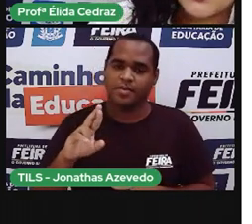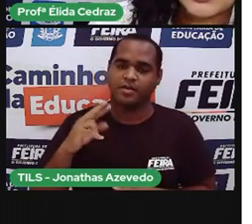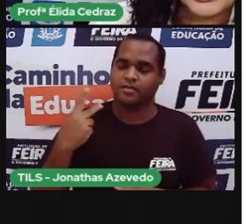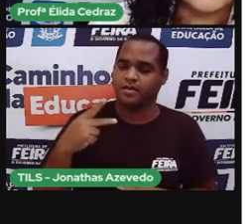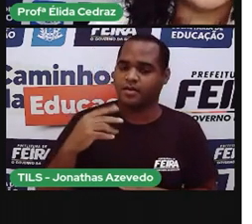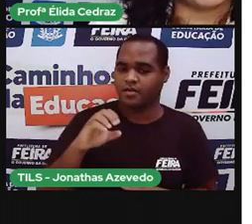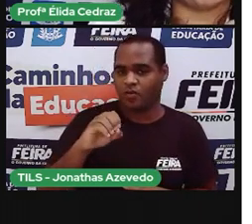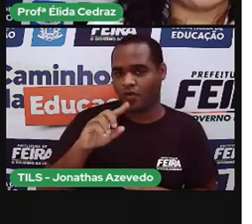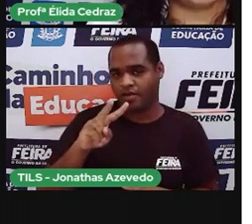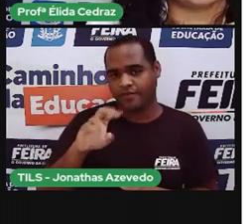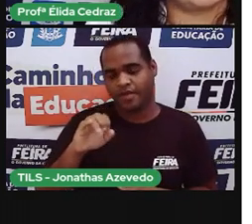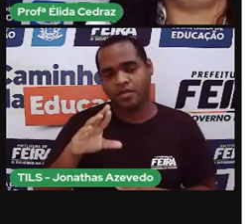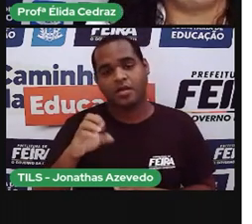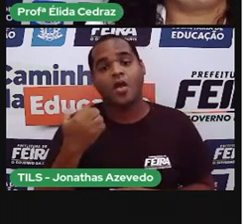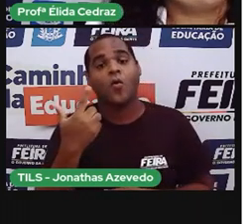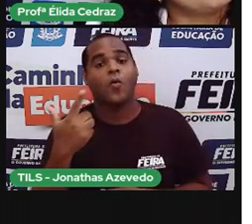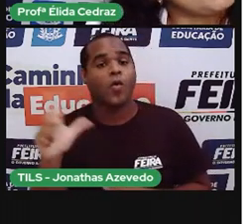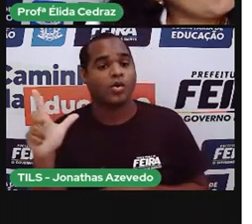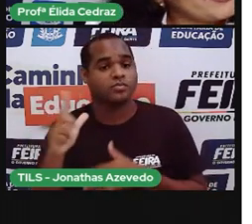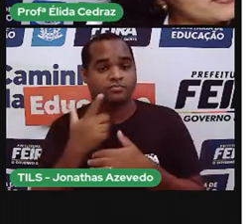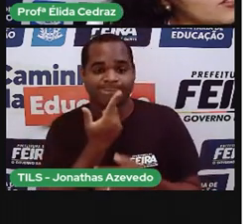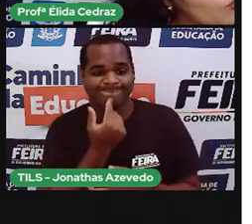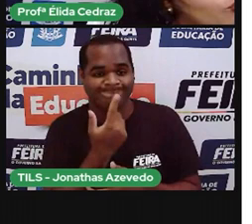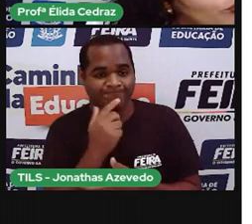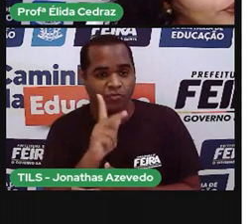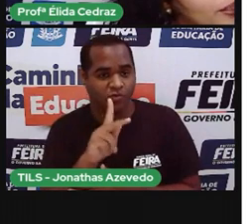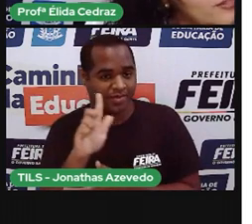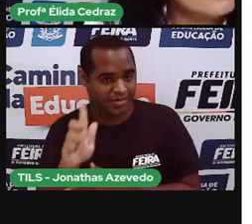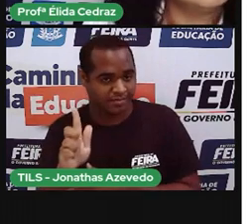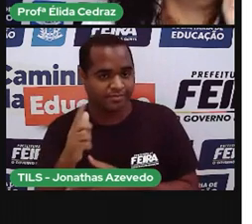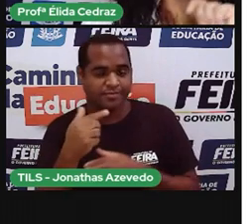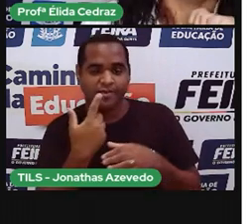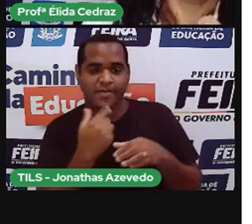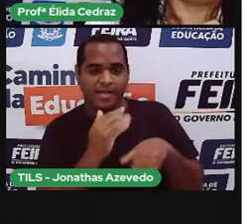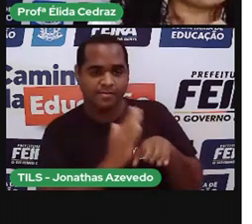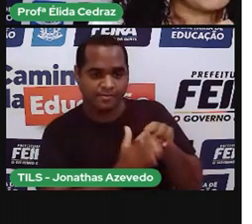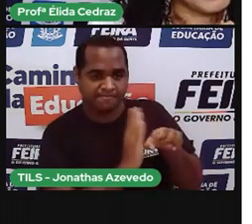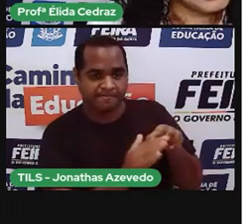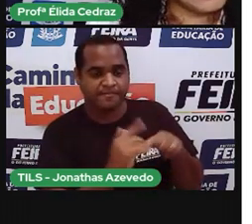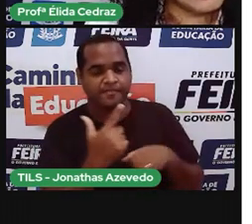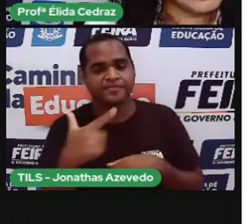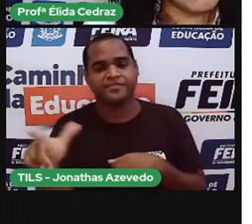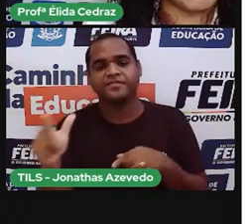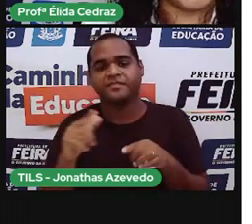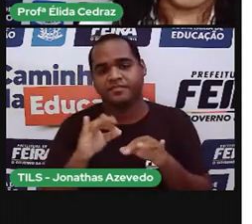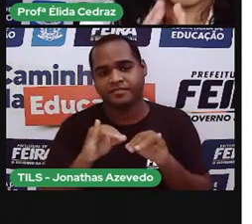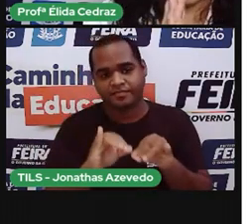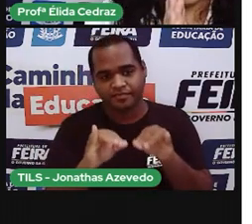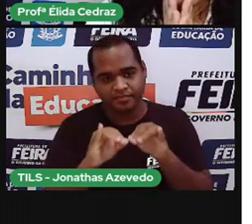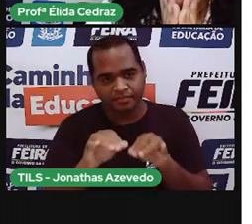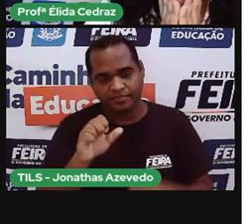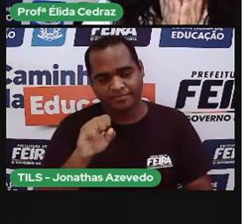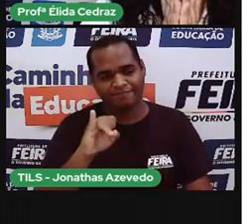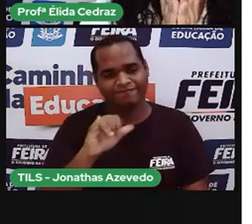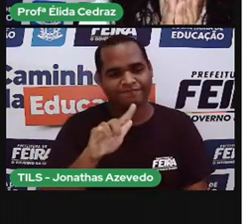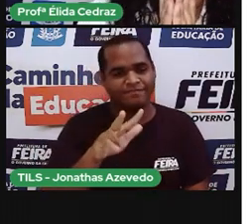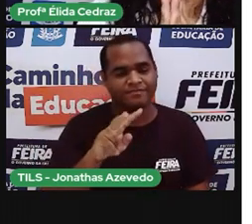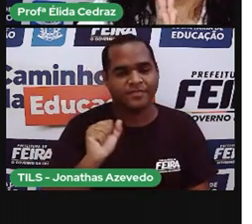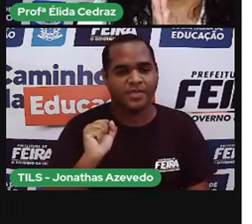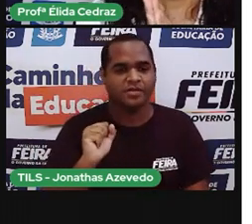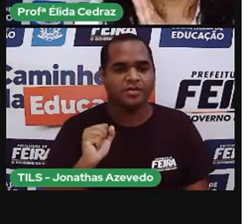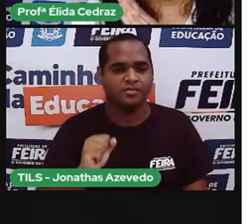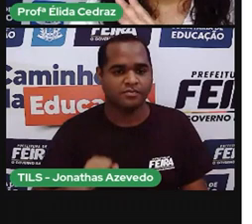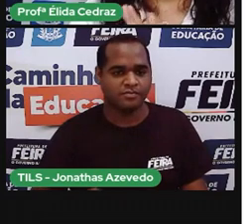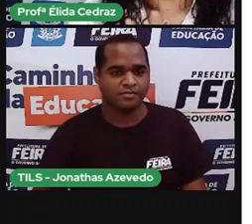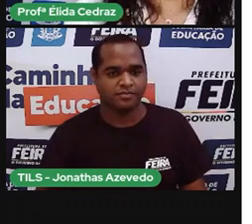E 1 quilo de tomate estava muito mais em conta no Mercadinho Silva.